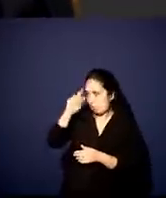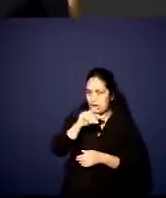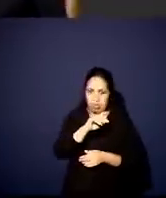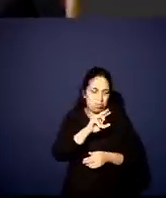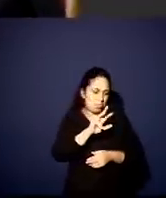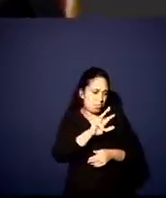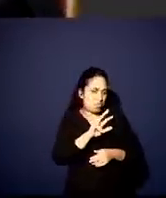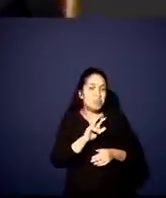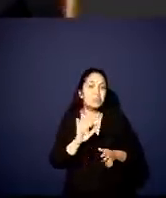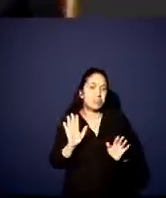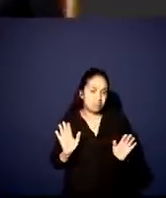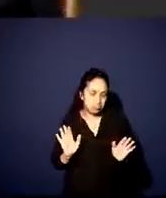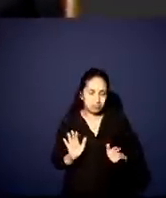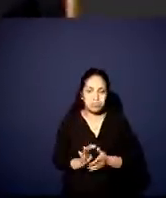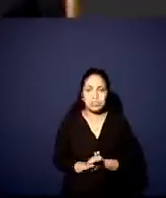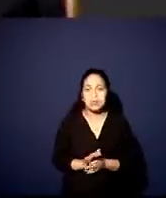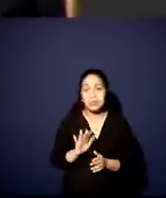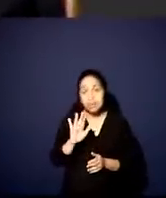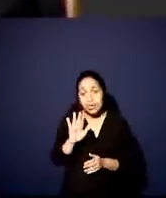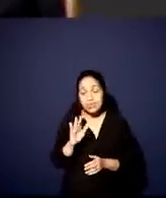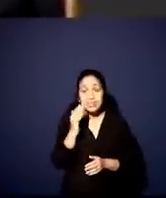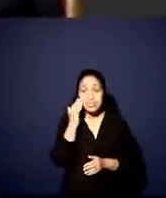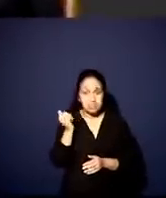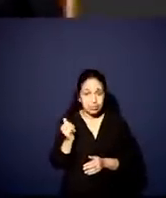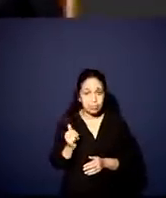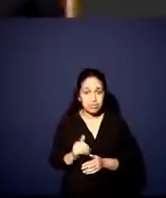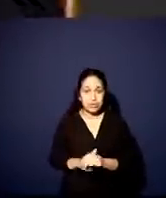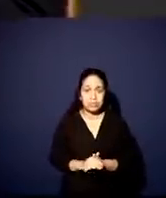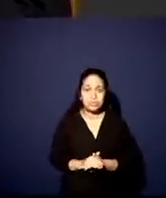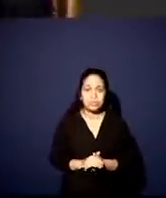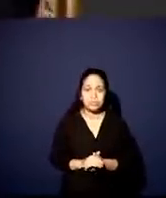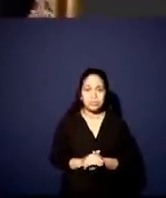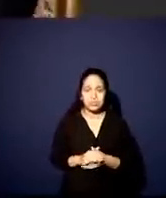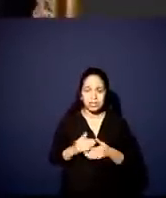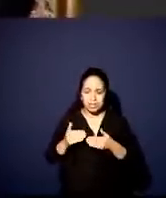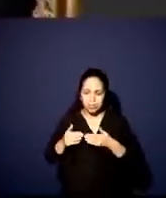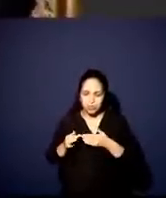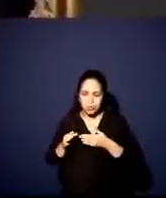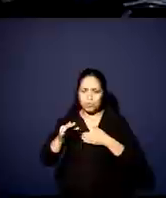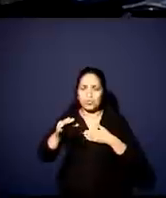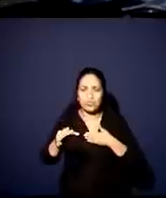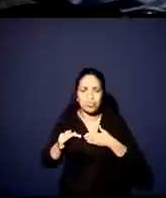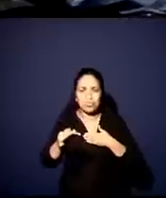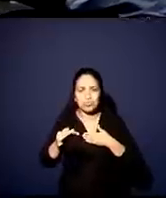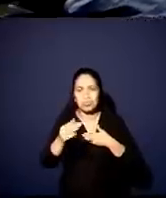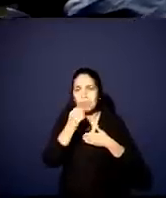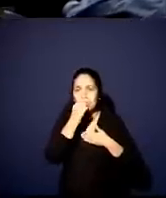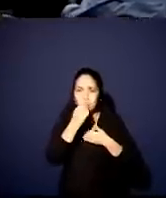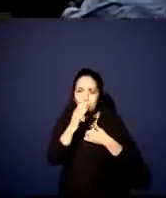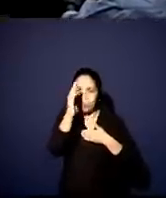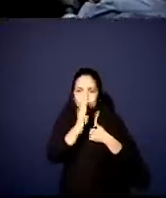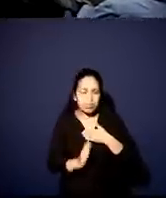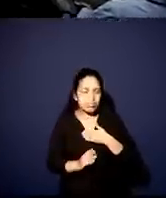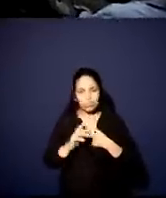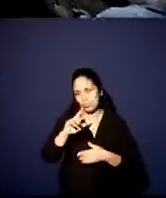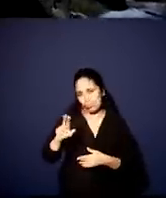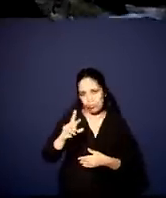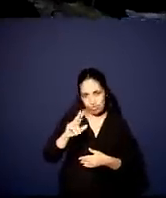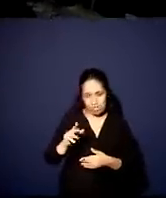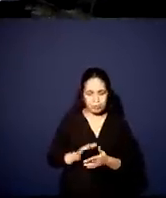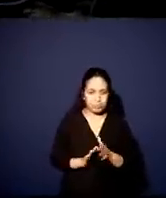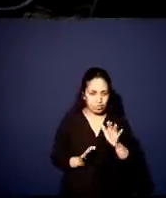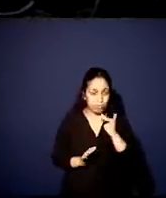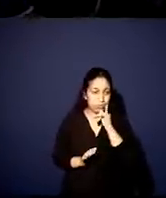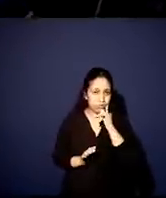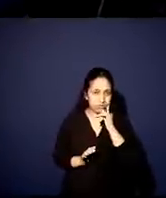Lula, tem que levar em conta, né, que no longo prazo não serão boas para o Brasil. Então, por exemplo, você pega